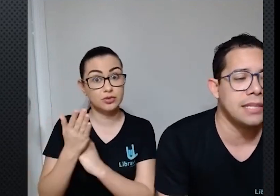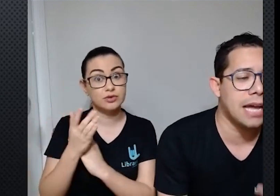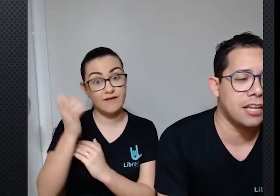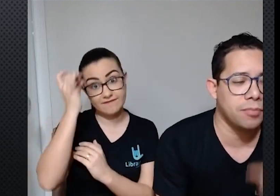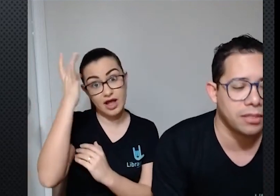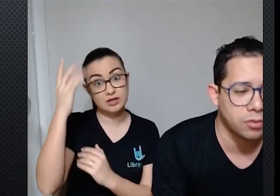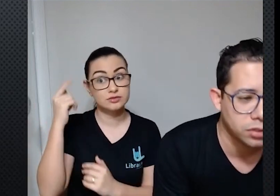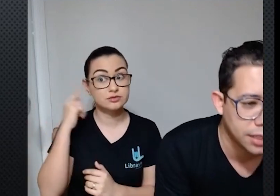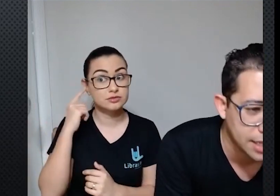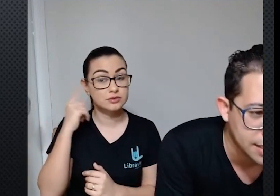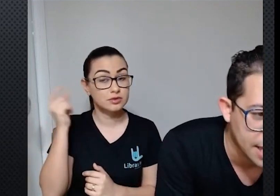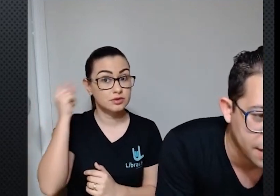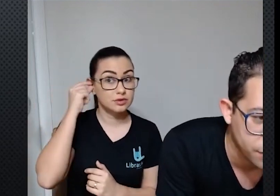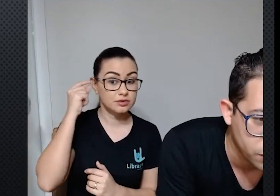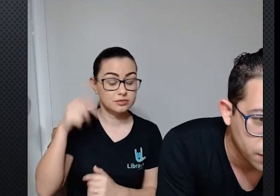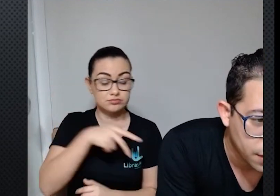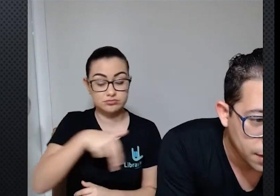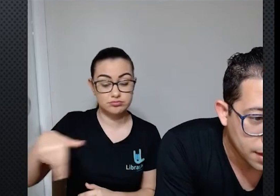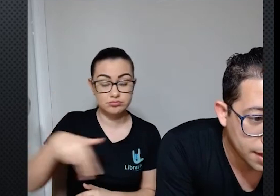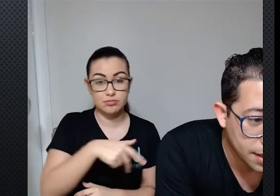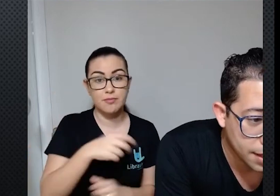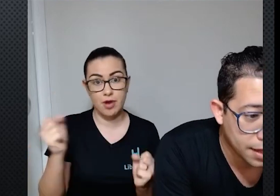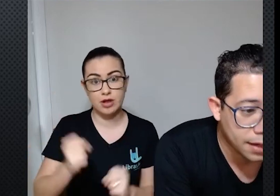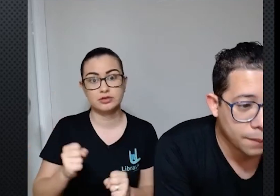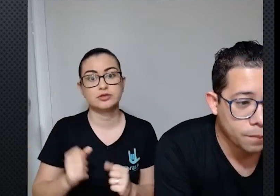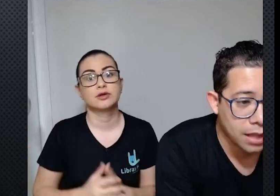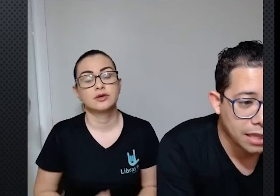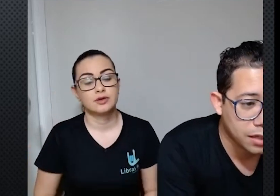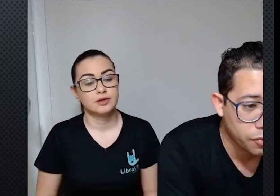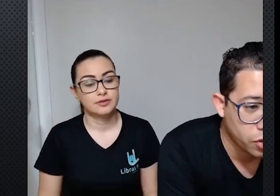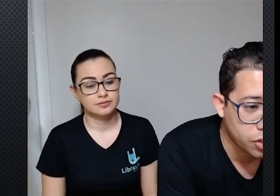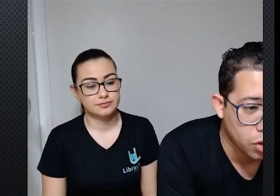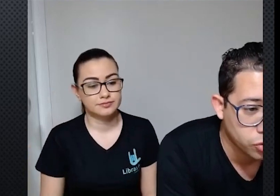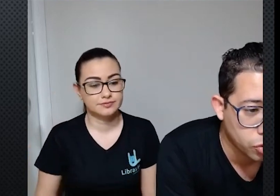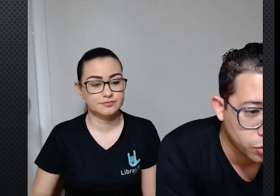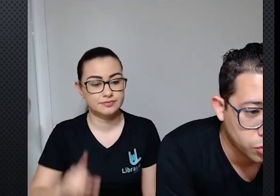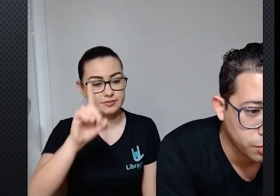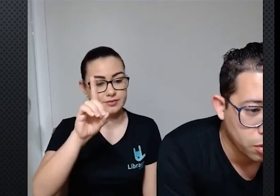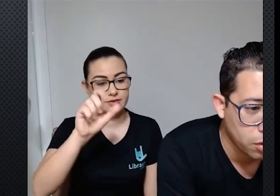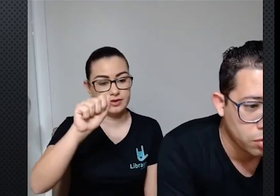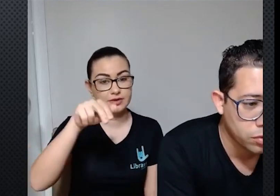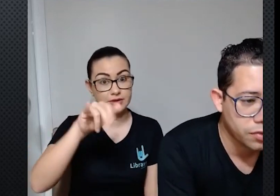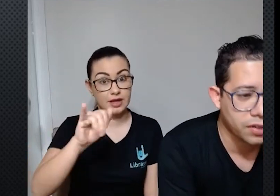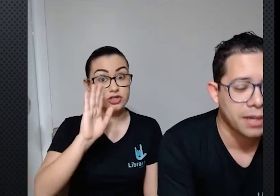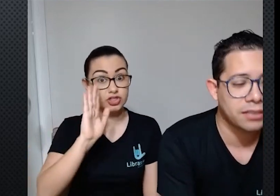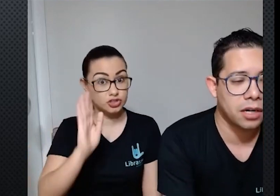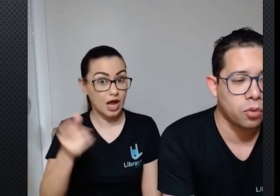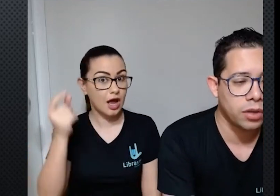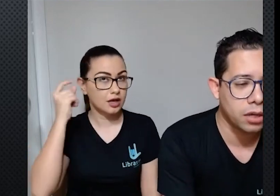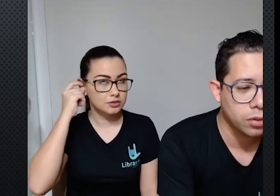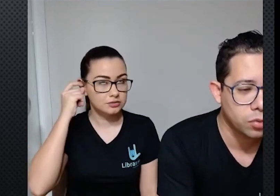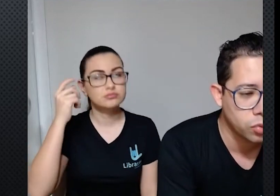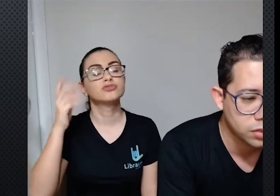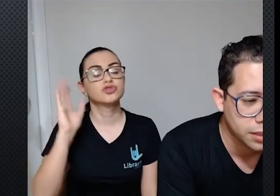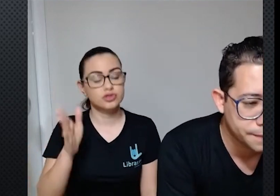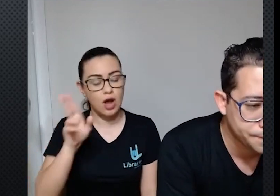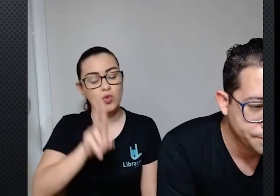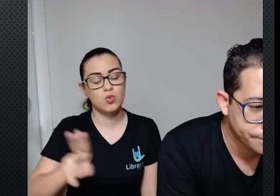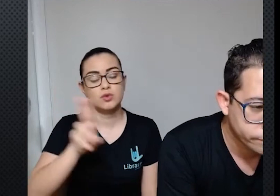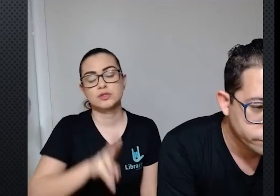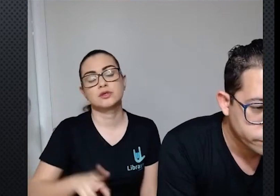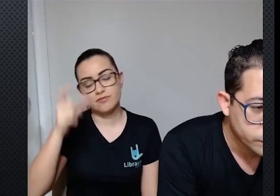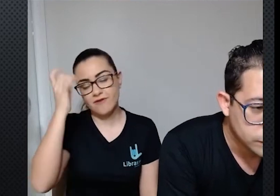cada realidade, mas gostei da ideia, viu? A Dani falou que já usou, muito bom, que fica mais tranquila quando